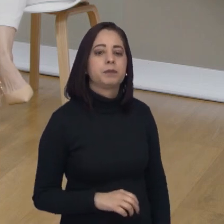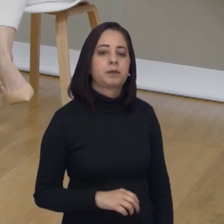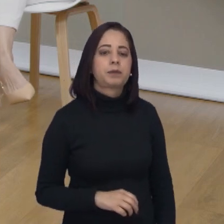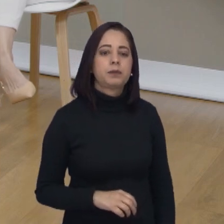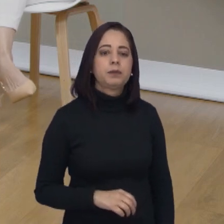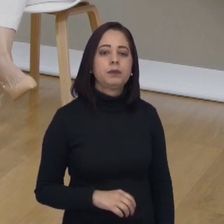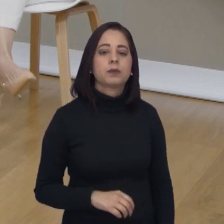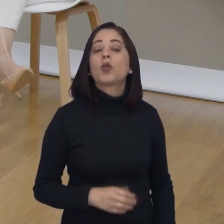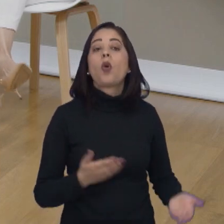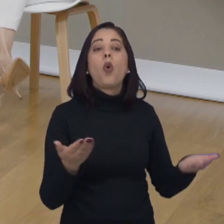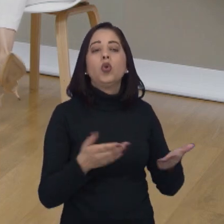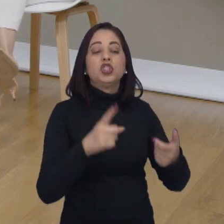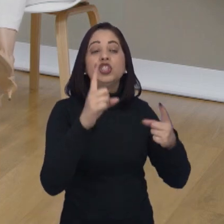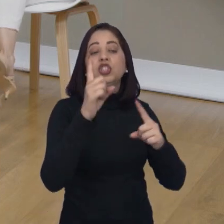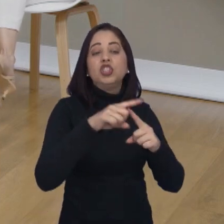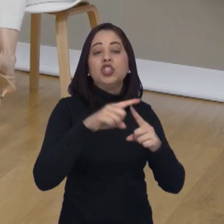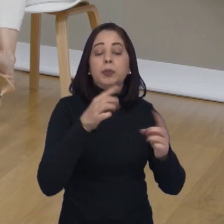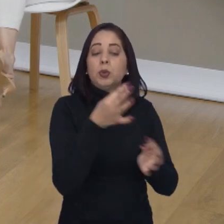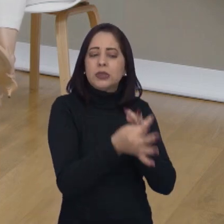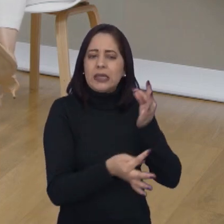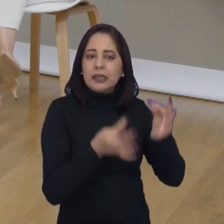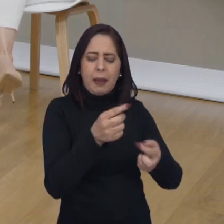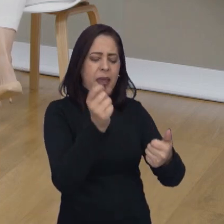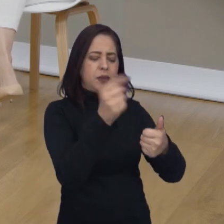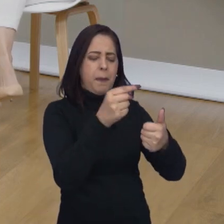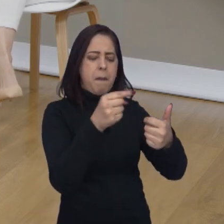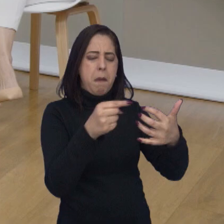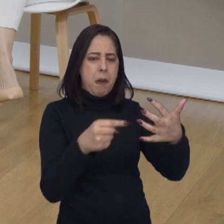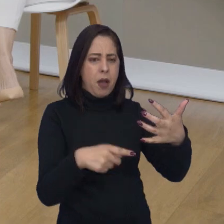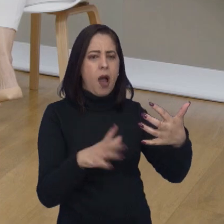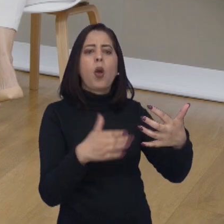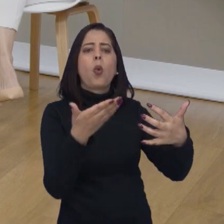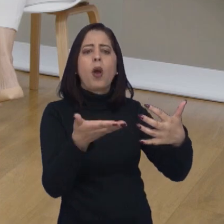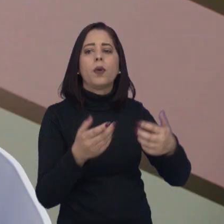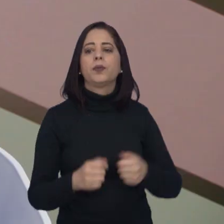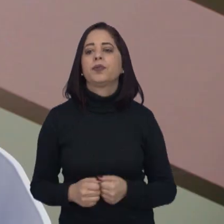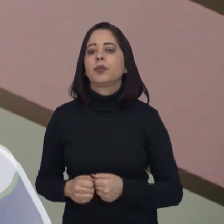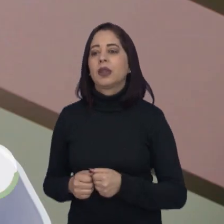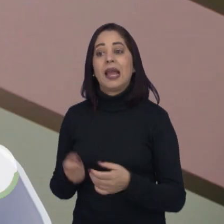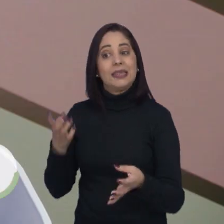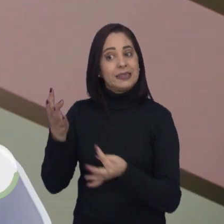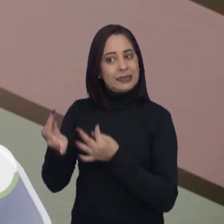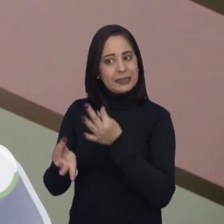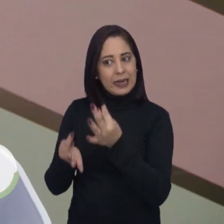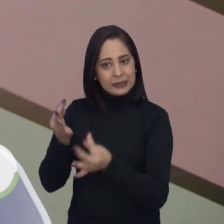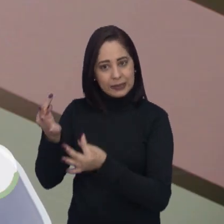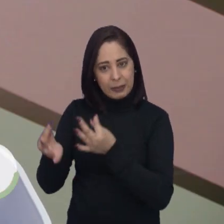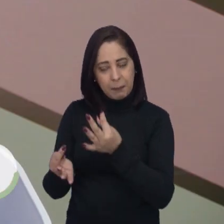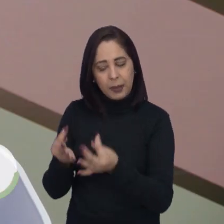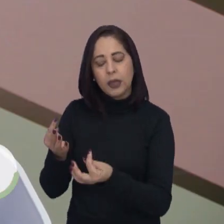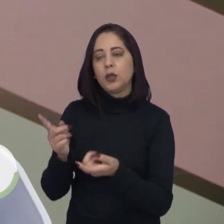os tipos de tratamento que são realizados? Tratamentos que a gente tem